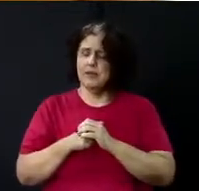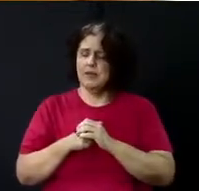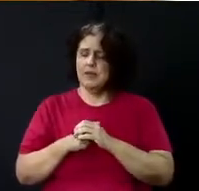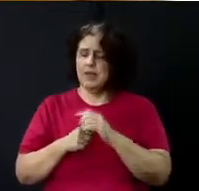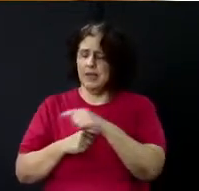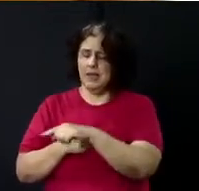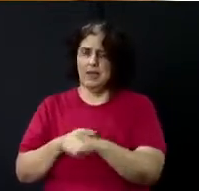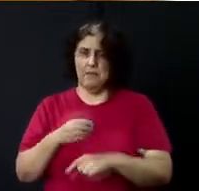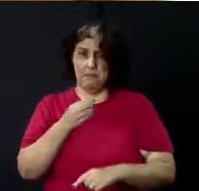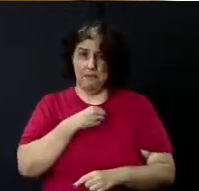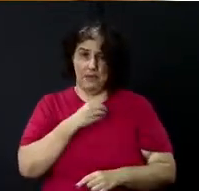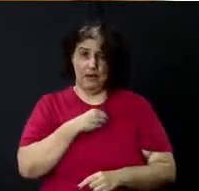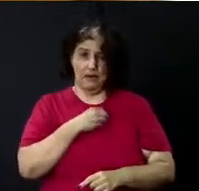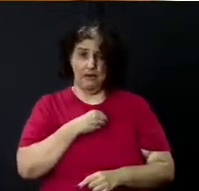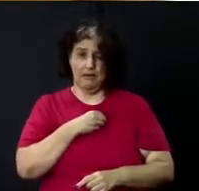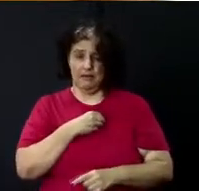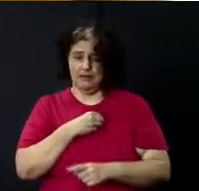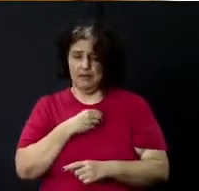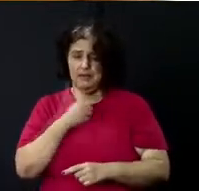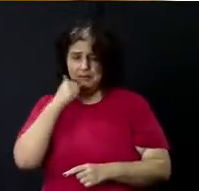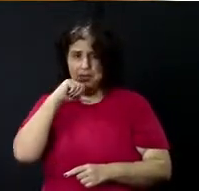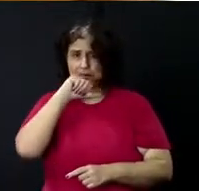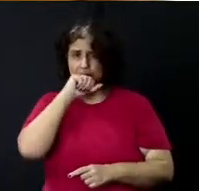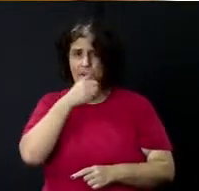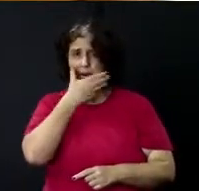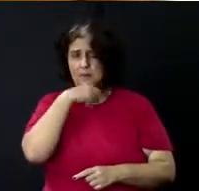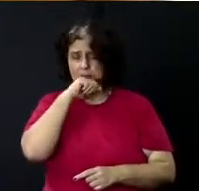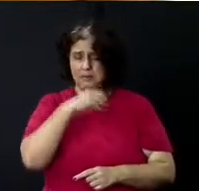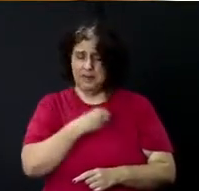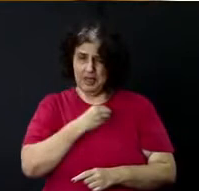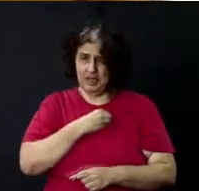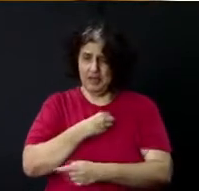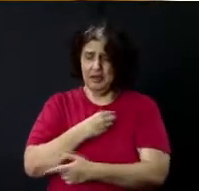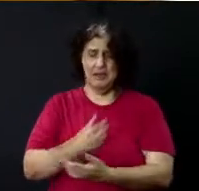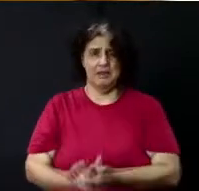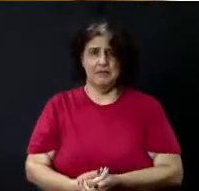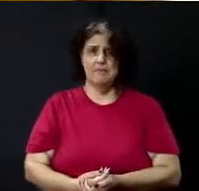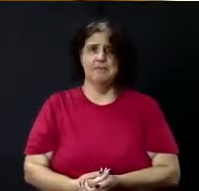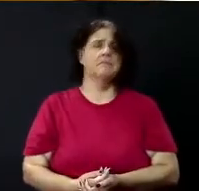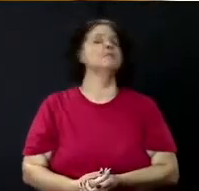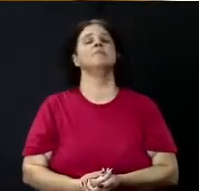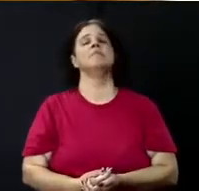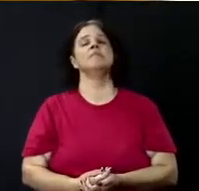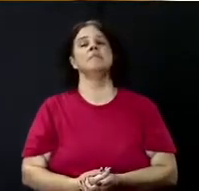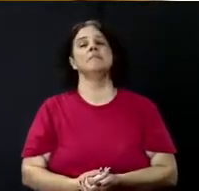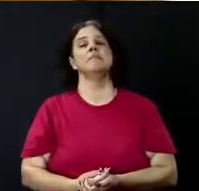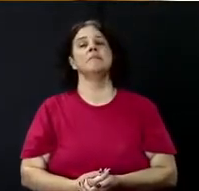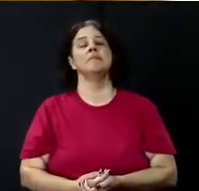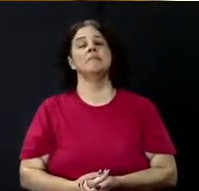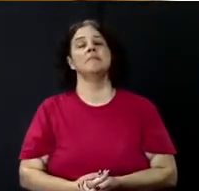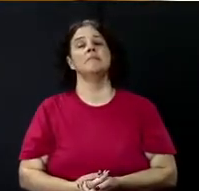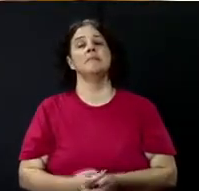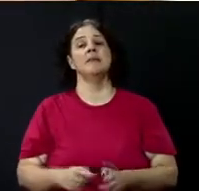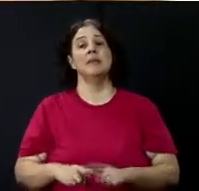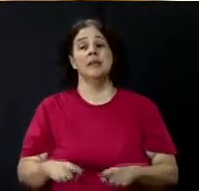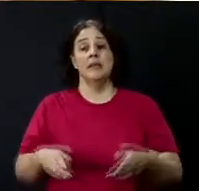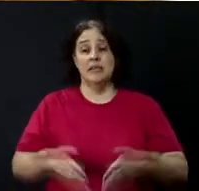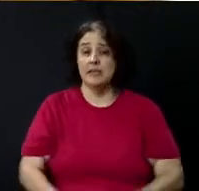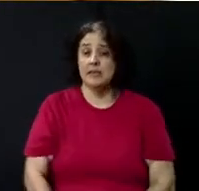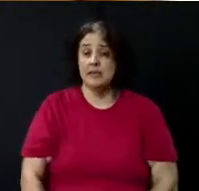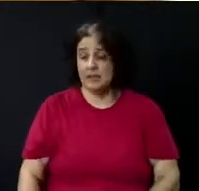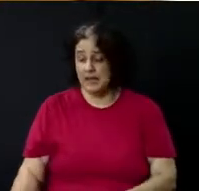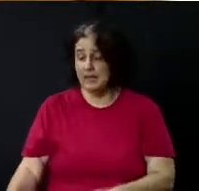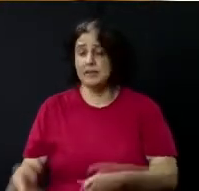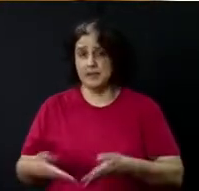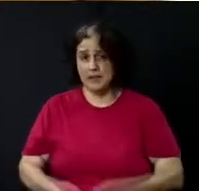pena por parte do pai ou da mãe, e isso não ignora que aquele homem nasceu em pecado, porque o mesmo